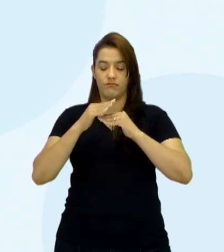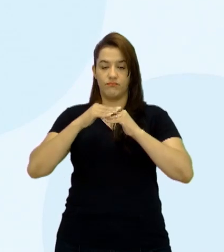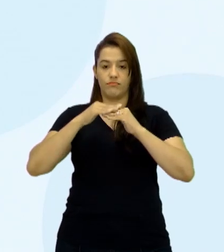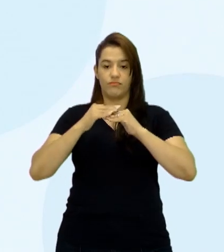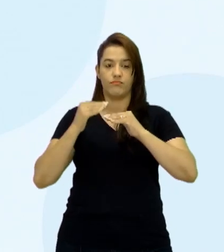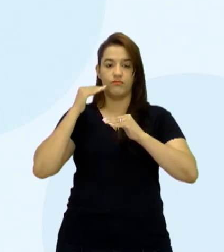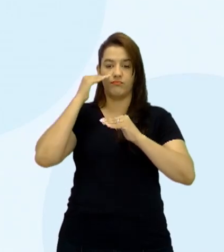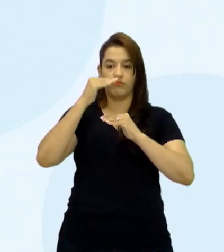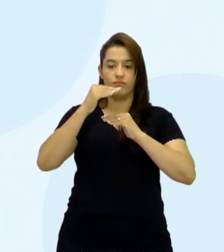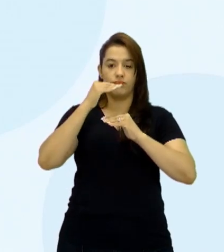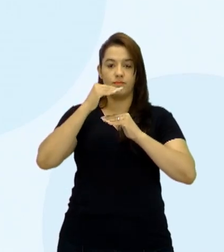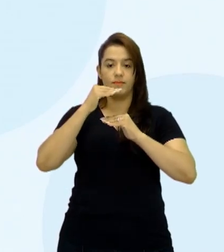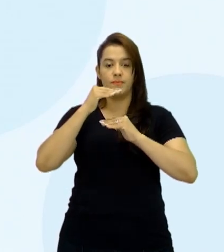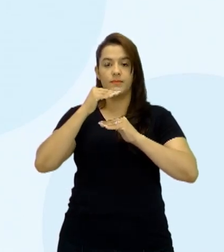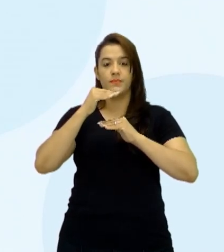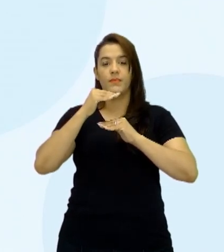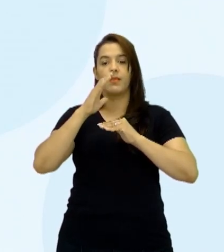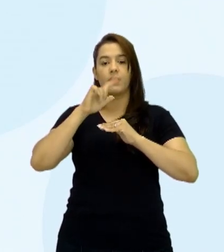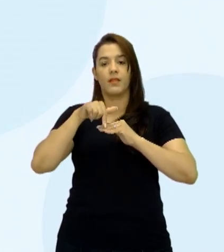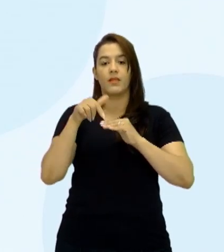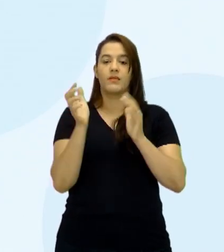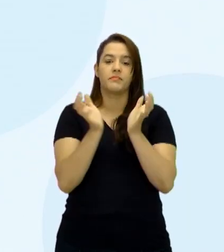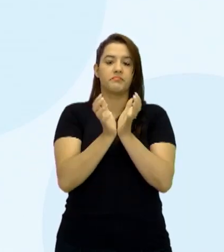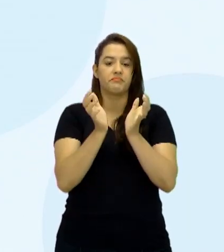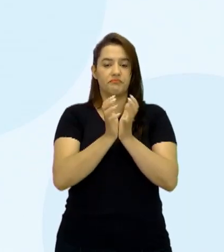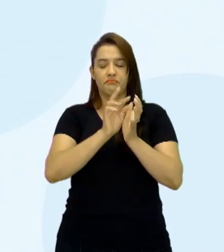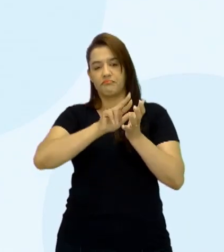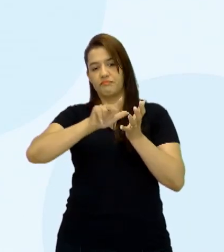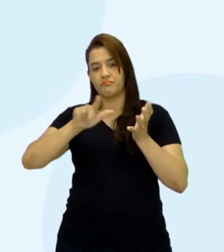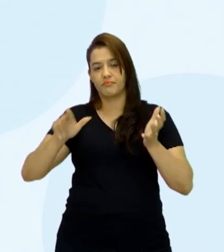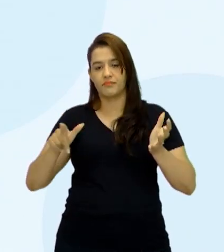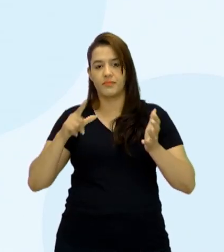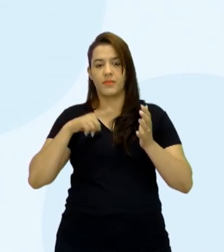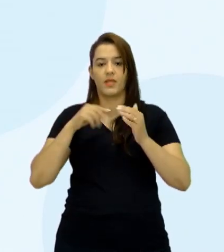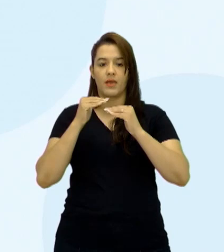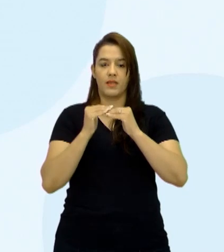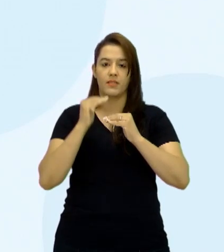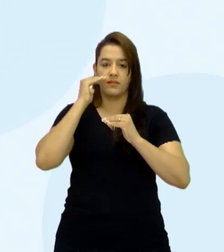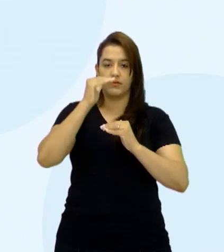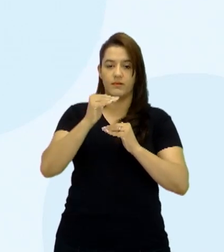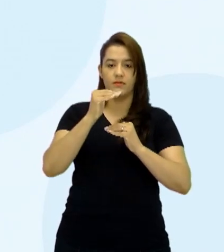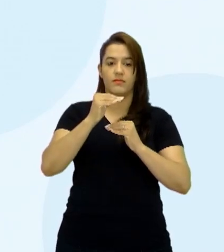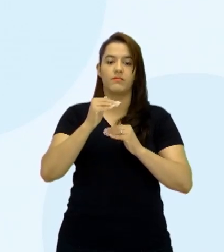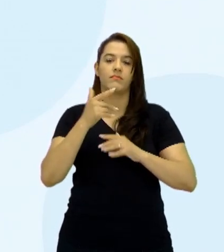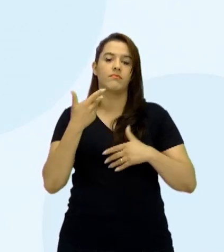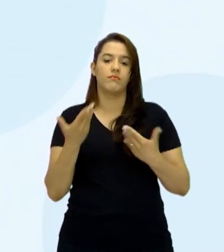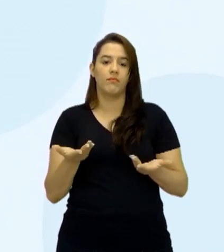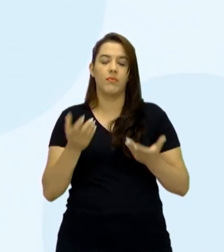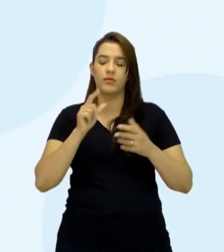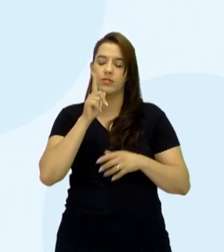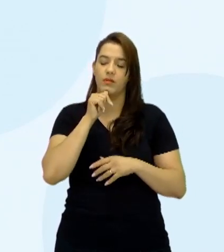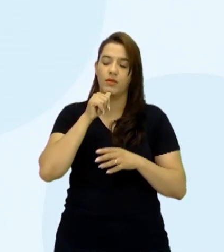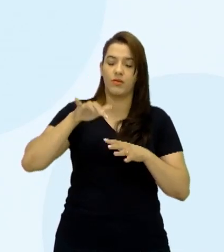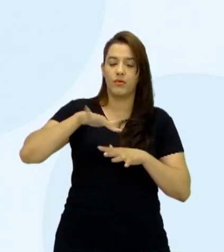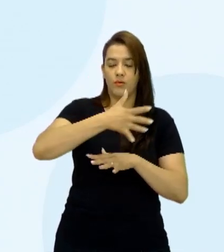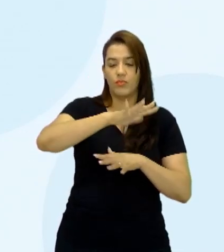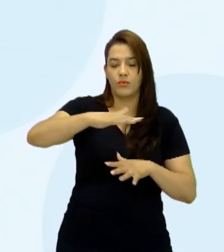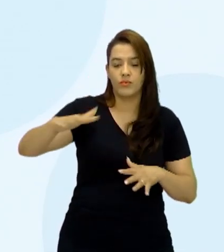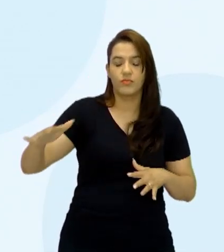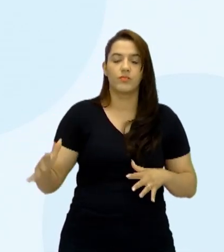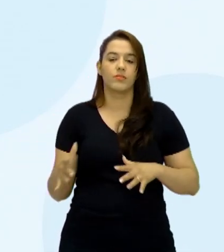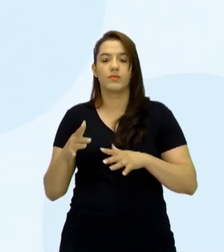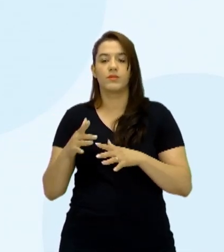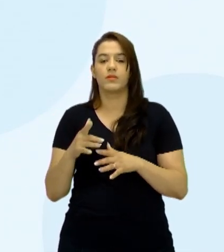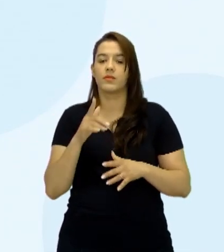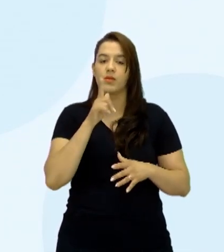um conjunto de fatores, quer dizer, acima da litosfera eu posso ter os oceanos, os lagos, os mares,